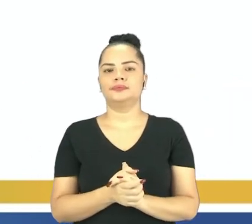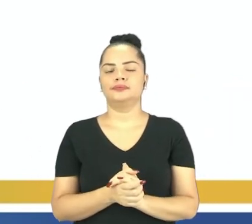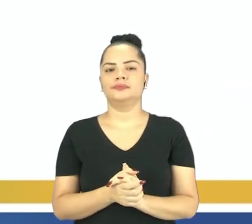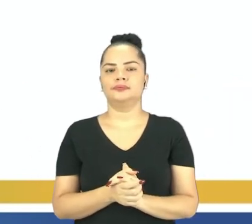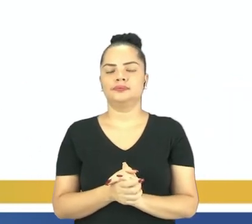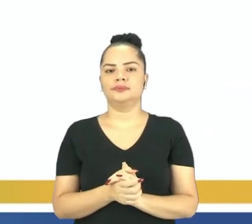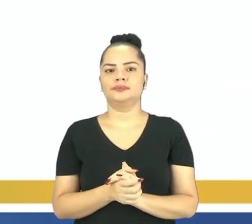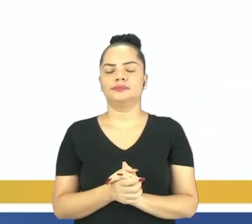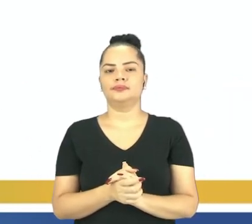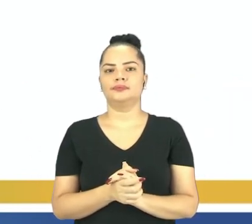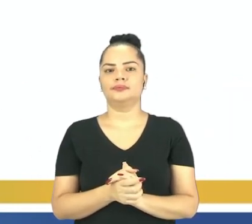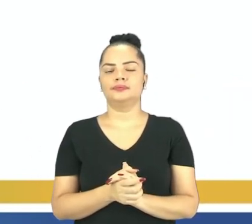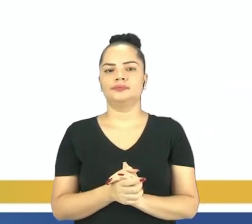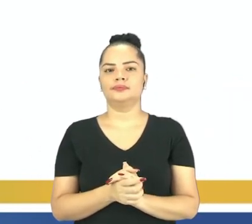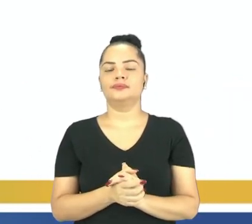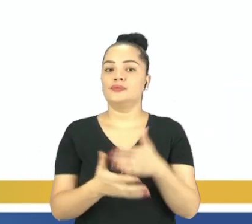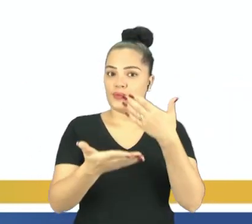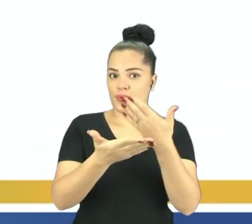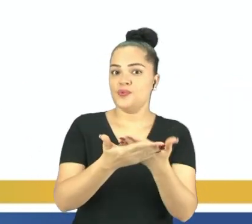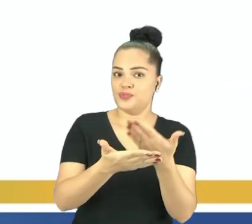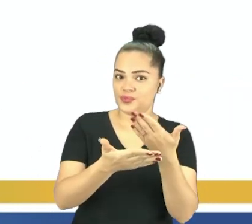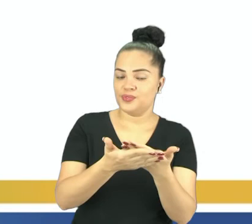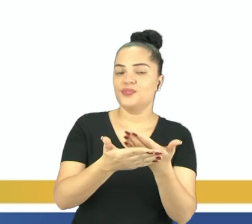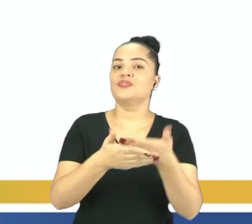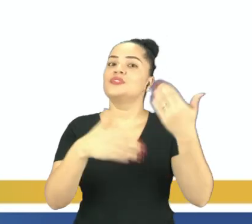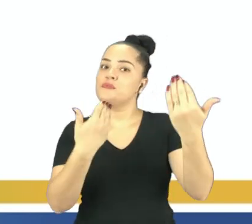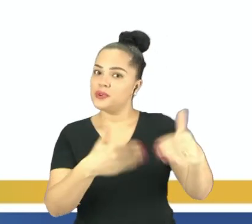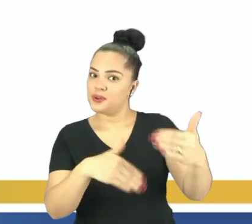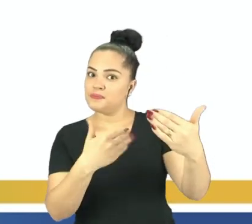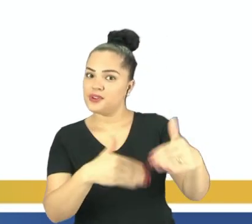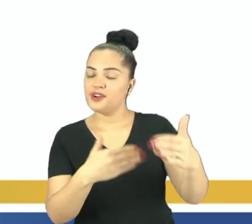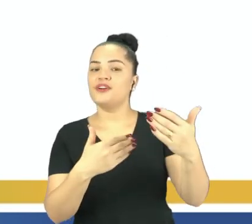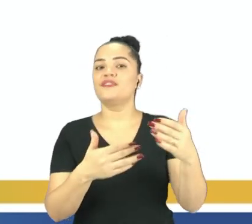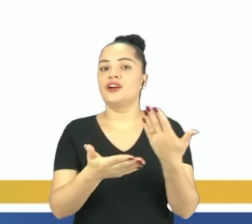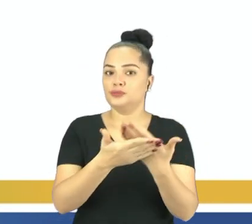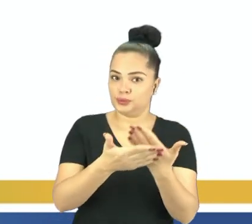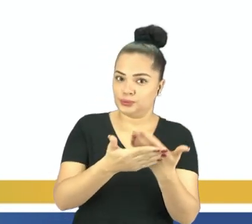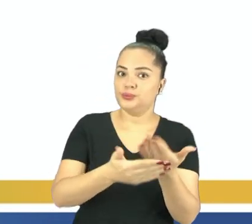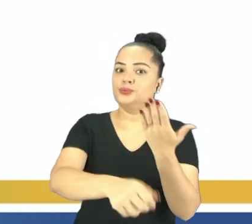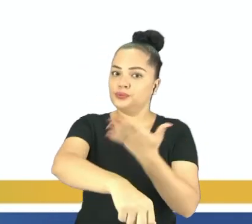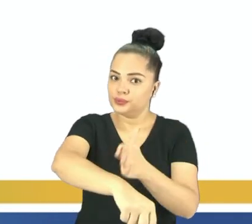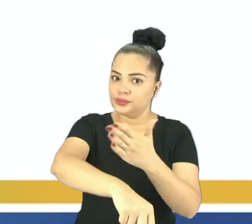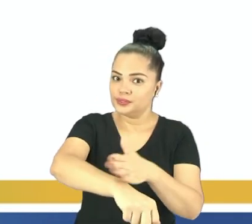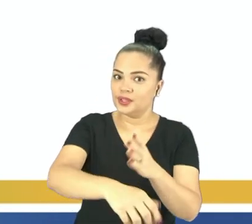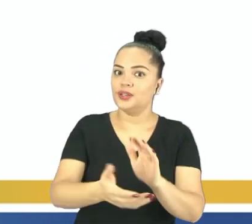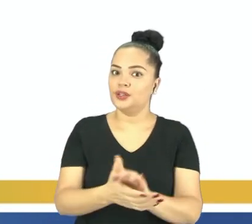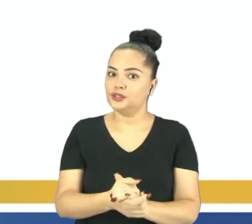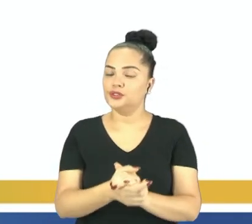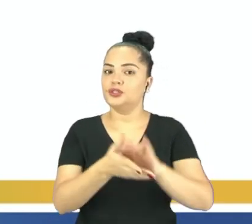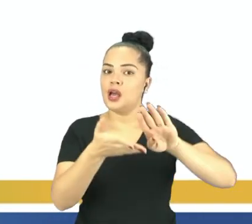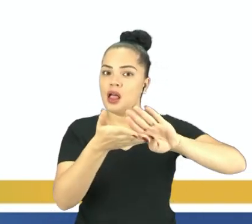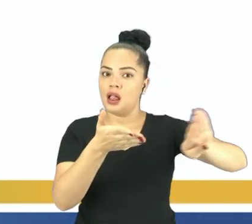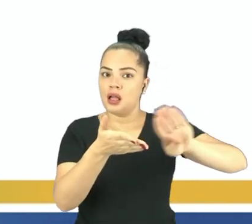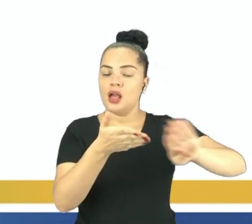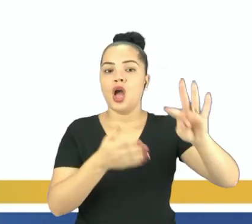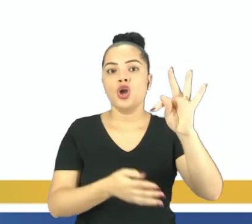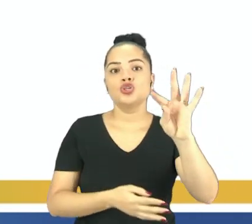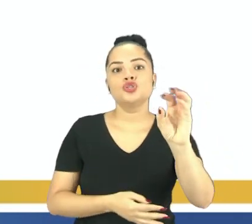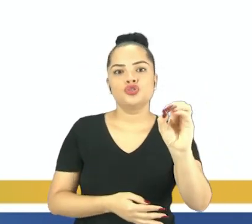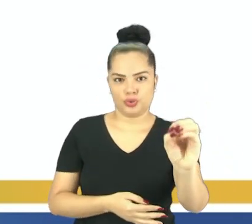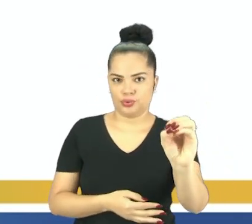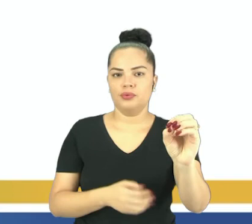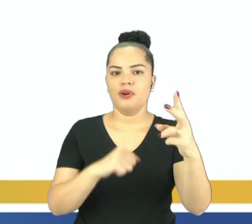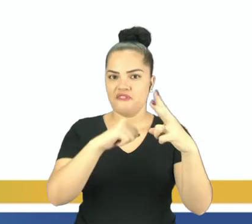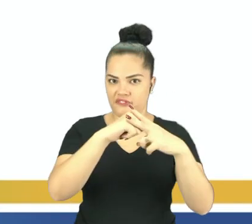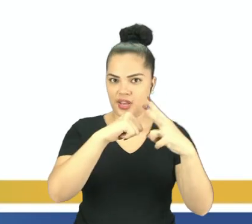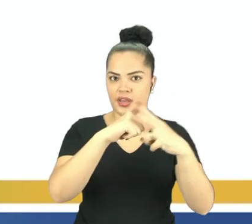study for the test. Estude para a prova, estude para o teste. O que aconteceu? Eu eliminei o to desse verbo